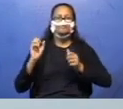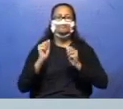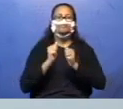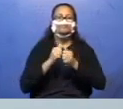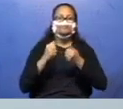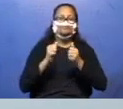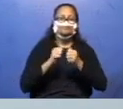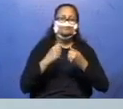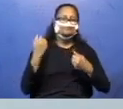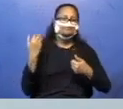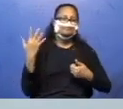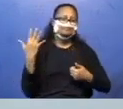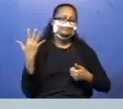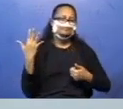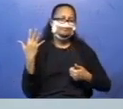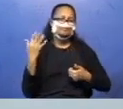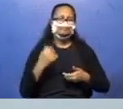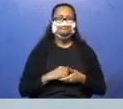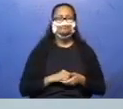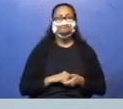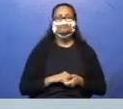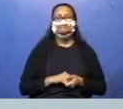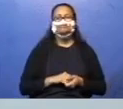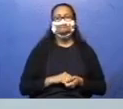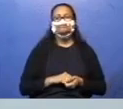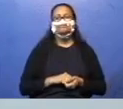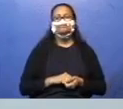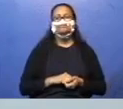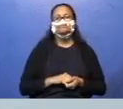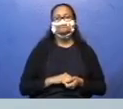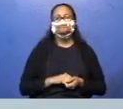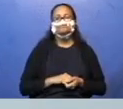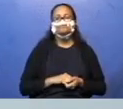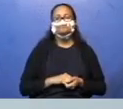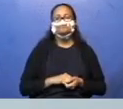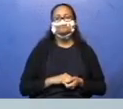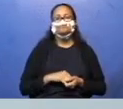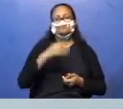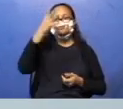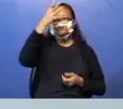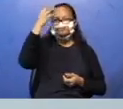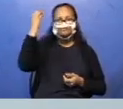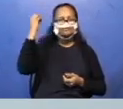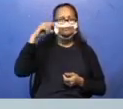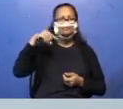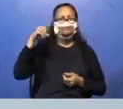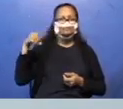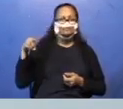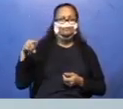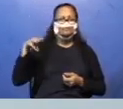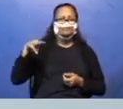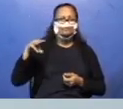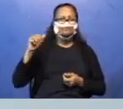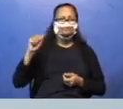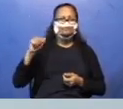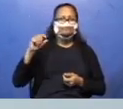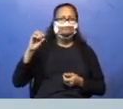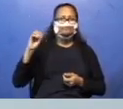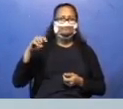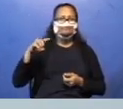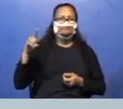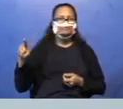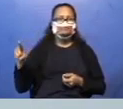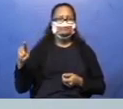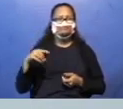M-A-O. Não é mal que eu quero, é mal. Então, o tio. Ponto. O